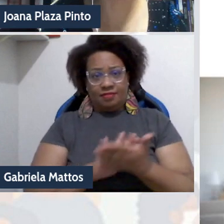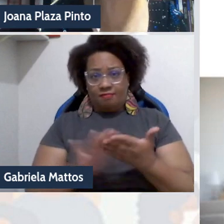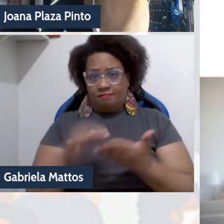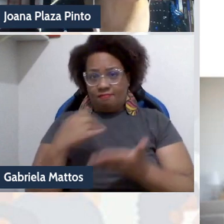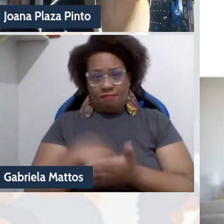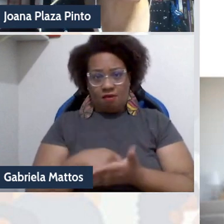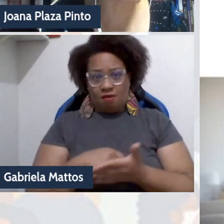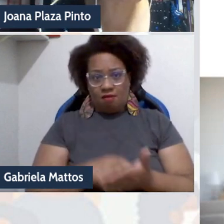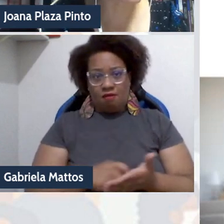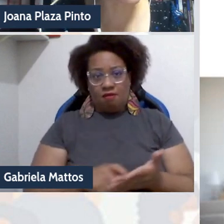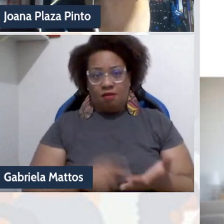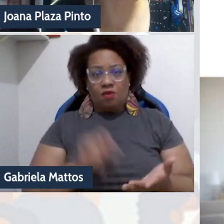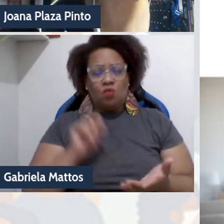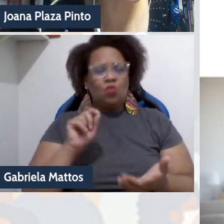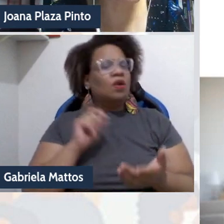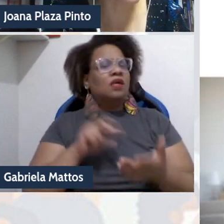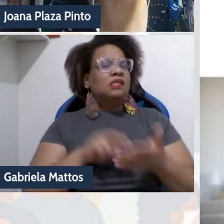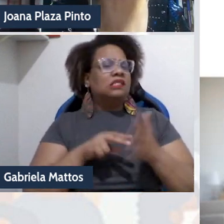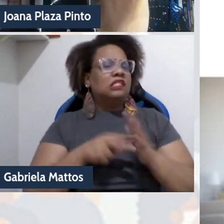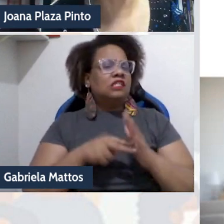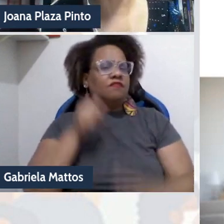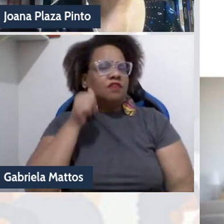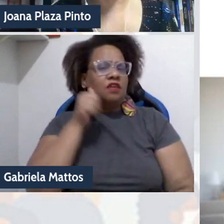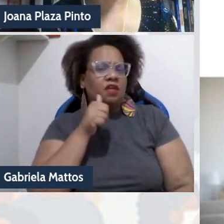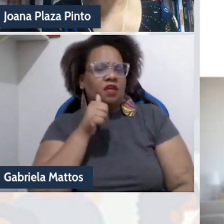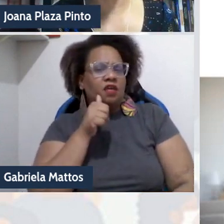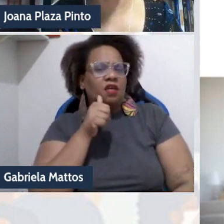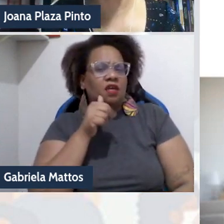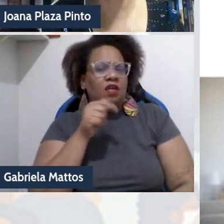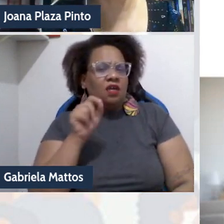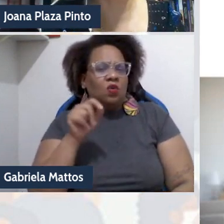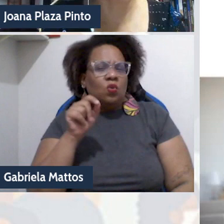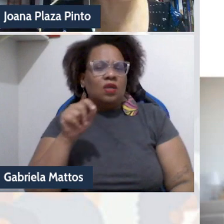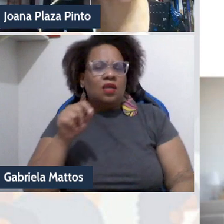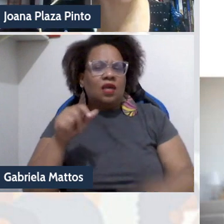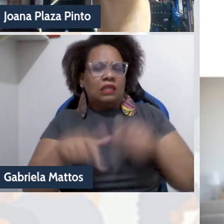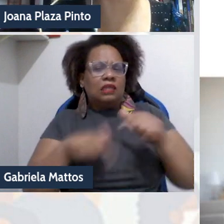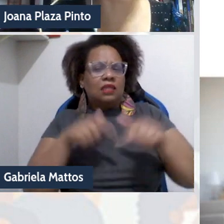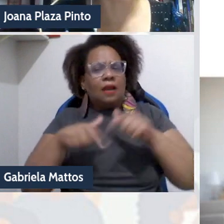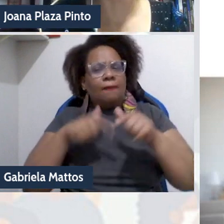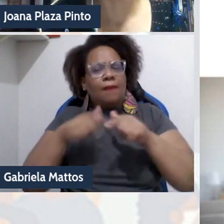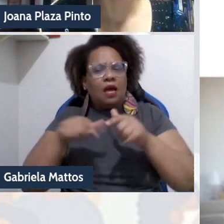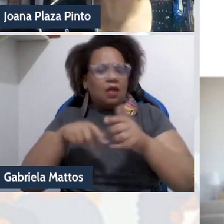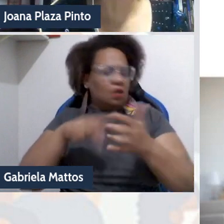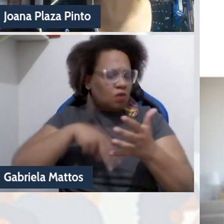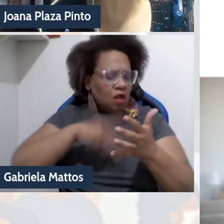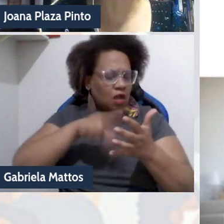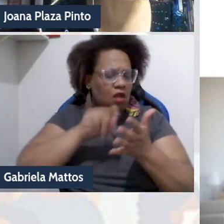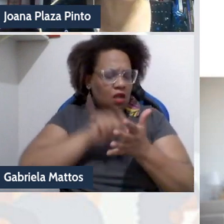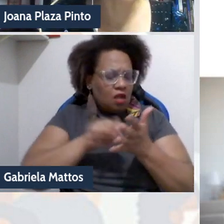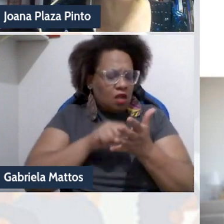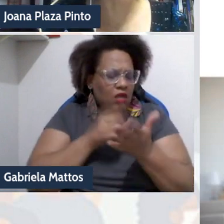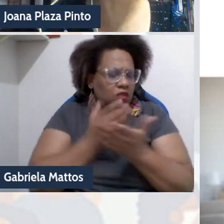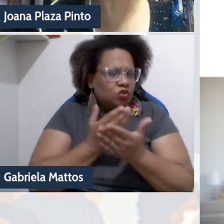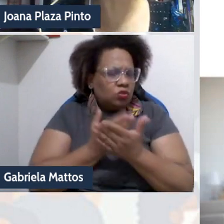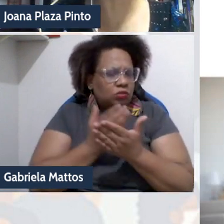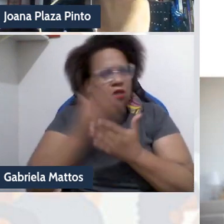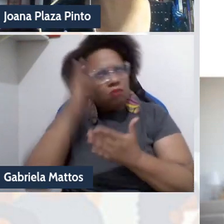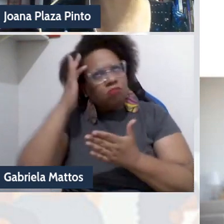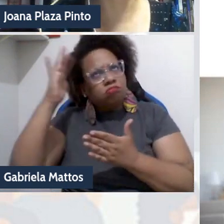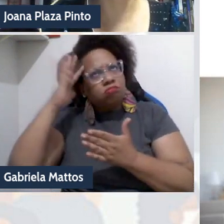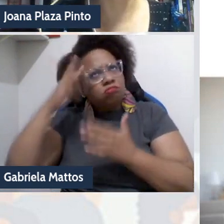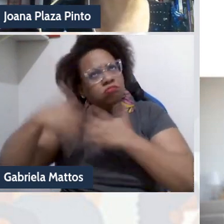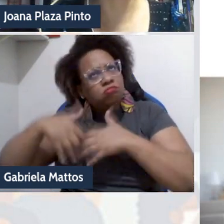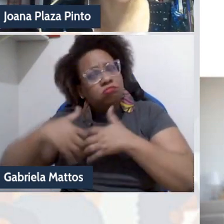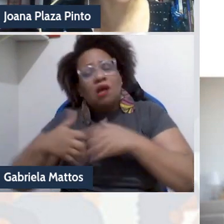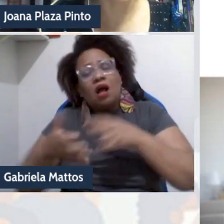vamos ver o que elas significam para as mulheres. O que é esse negócio de trabalho intelectual formativo? É estudar, ler, né?